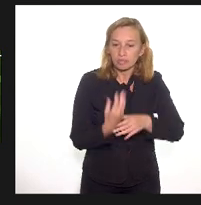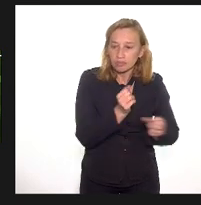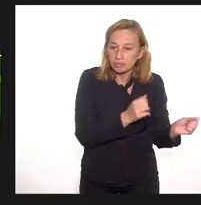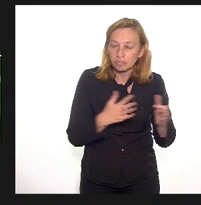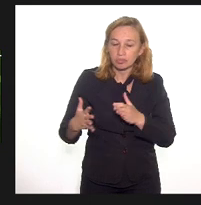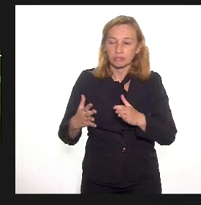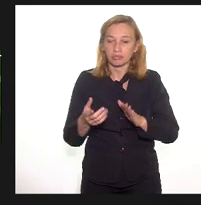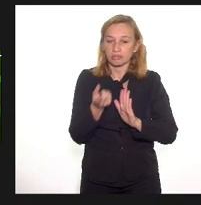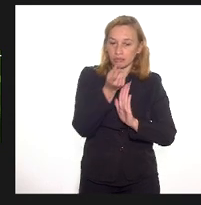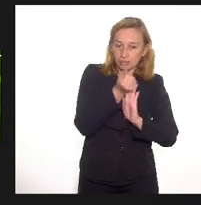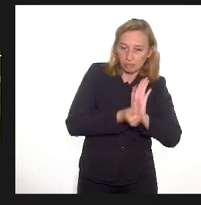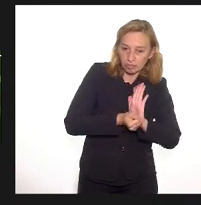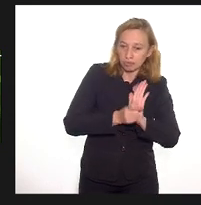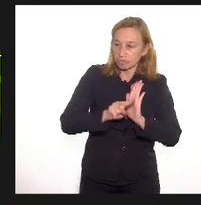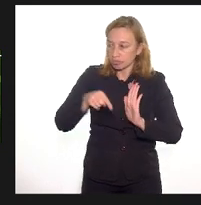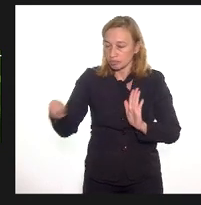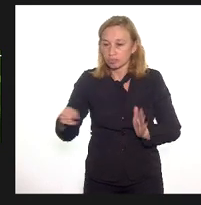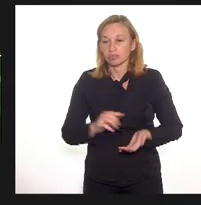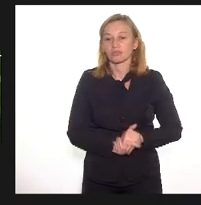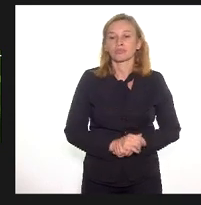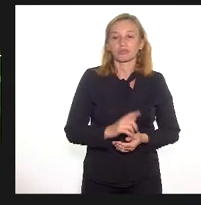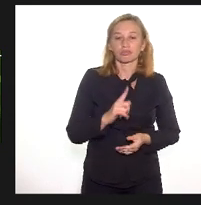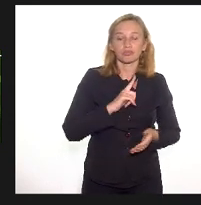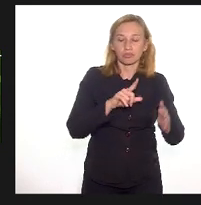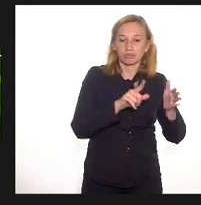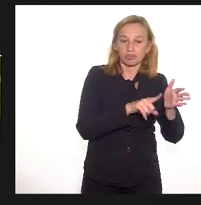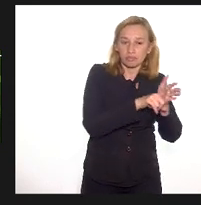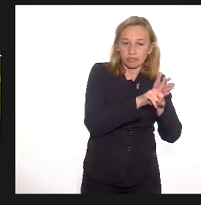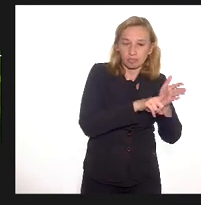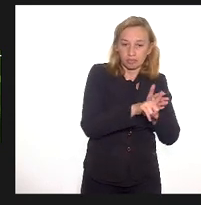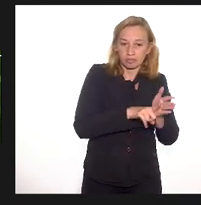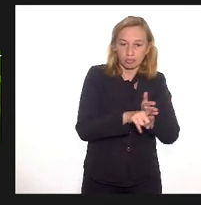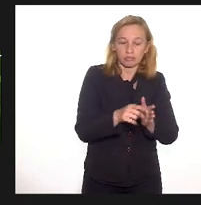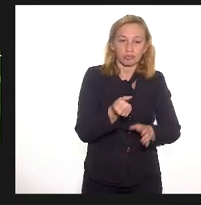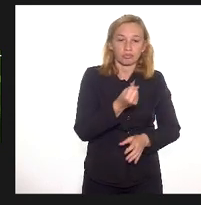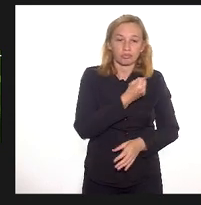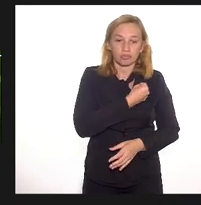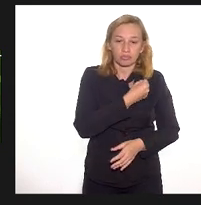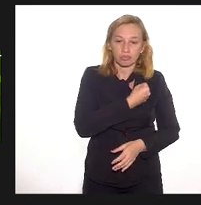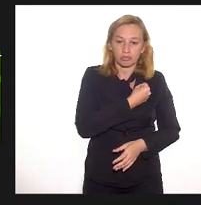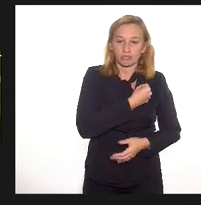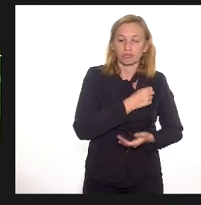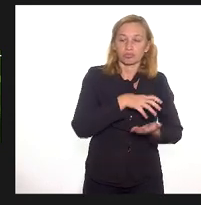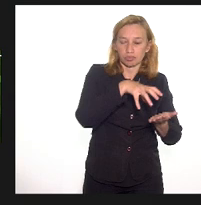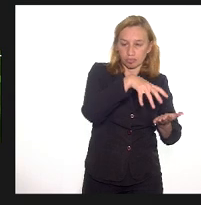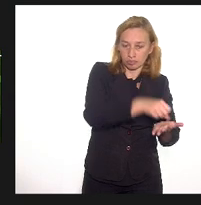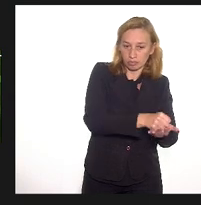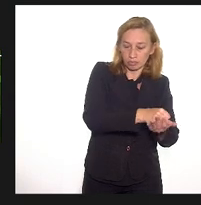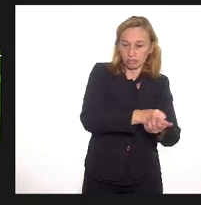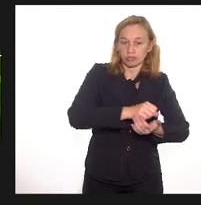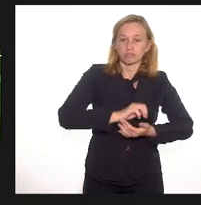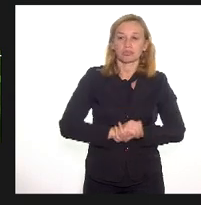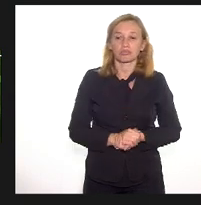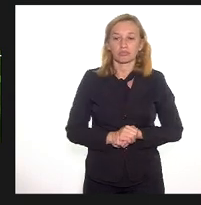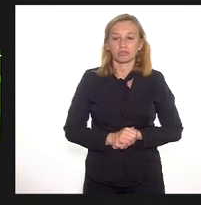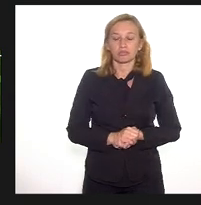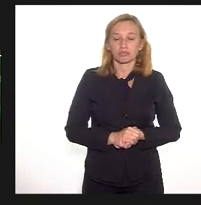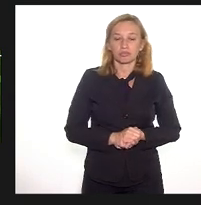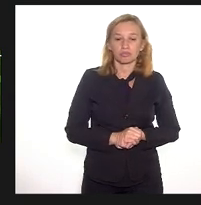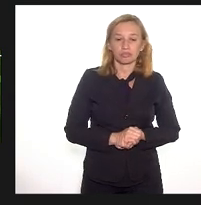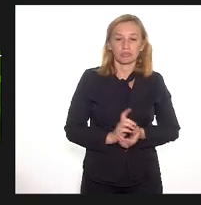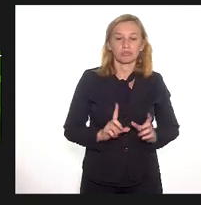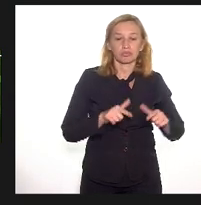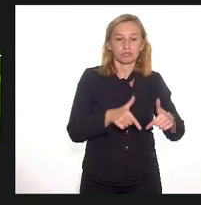investimentos, etc. Temos uma análise dos registros contábeis como